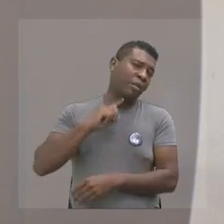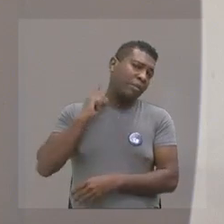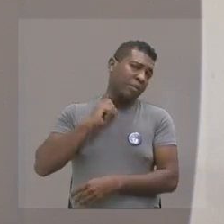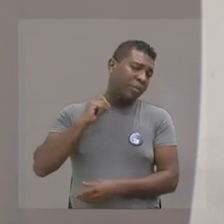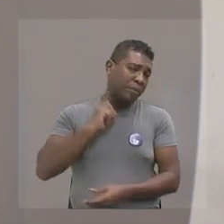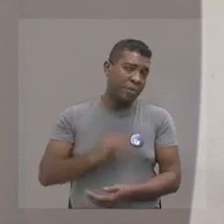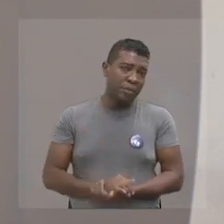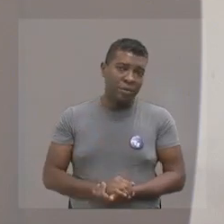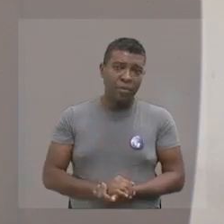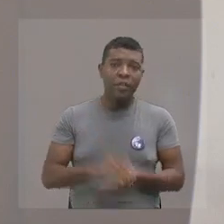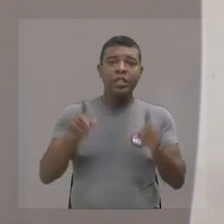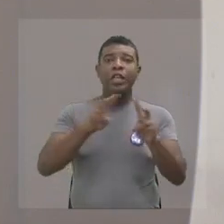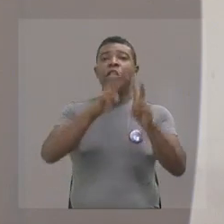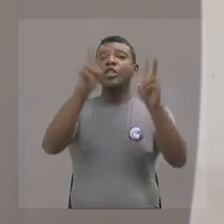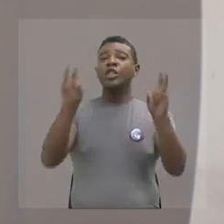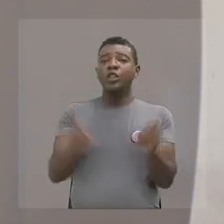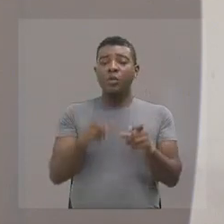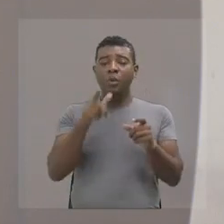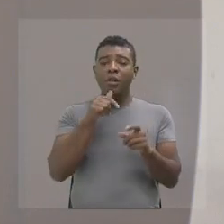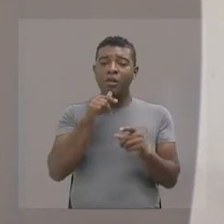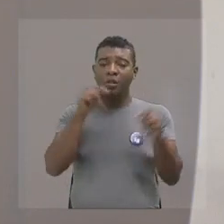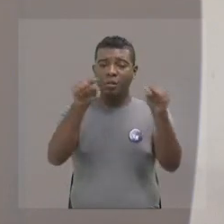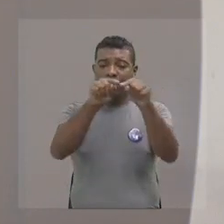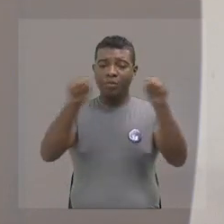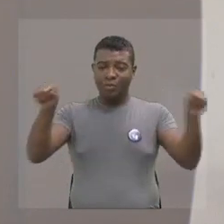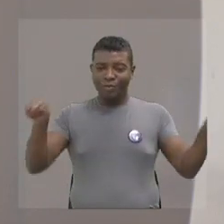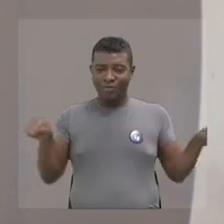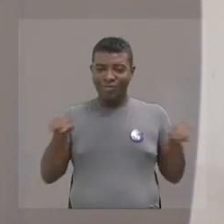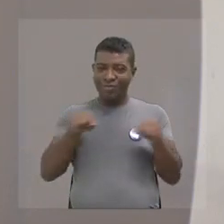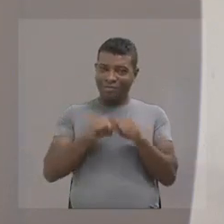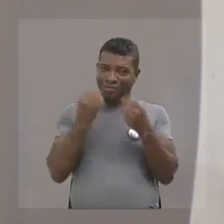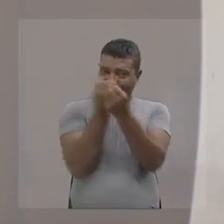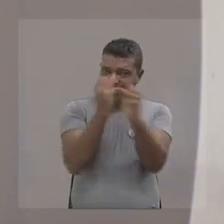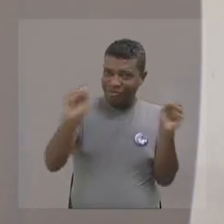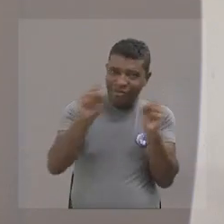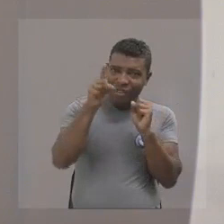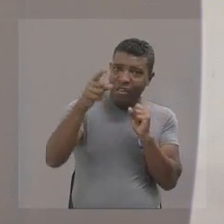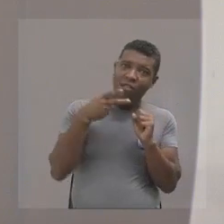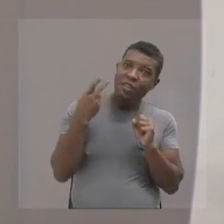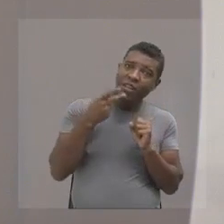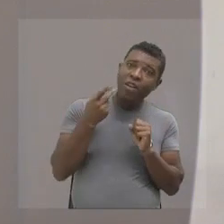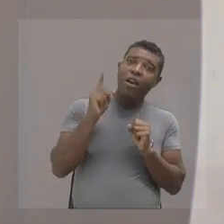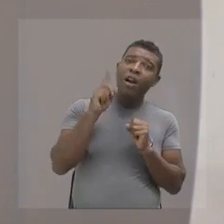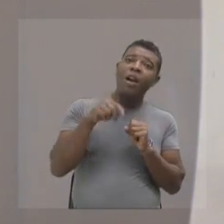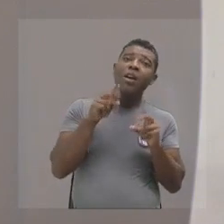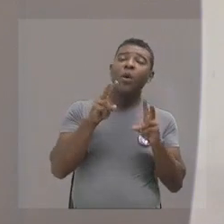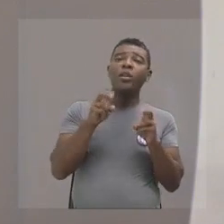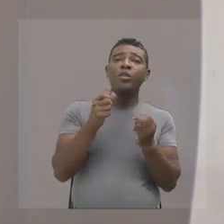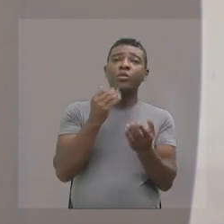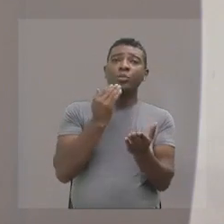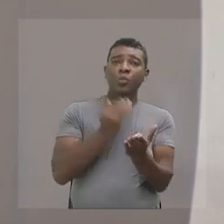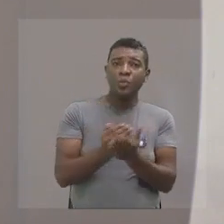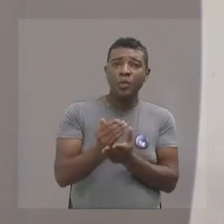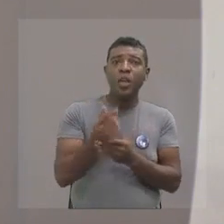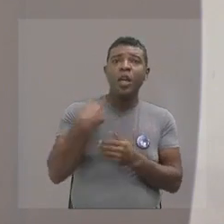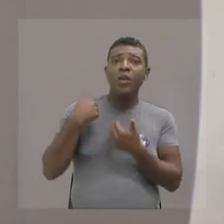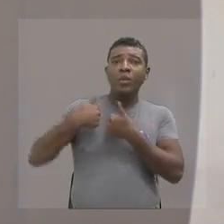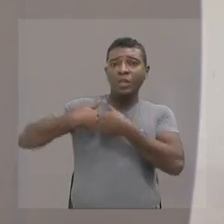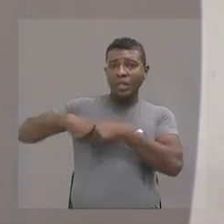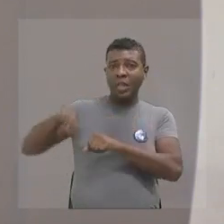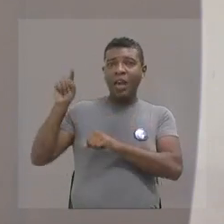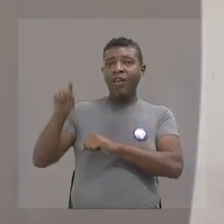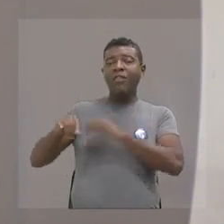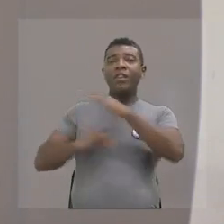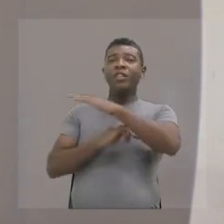os piscinões né que o senhor também é mencionou esse assunto ele iniciou eu estava na direção Geral do Instituto Mineiro de gestão